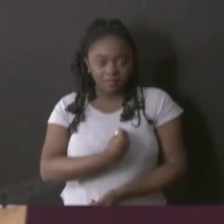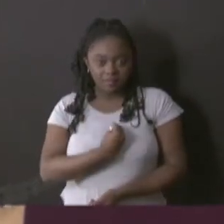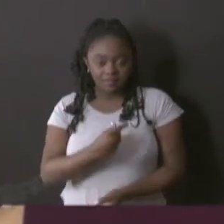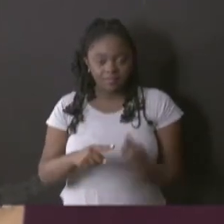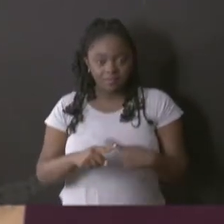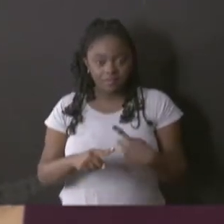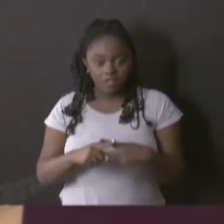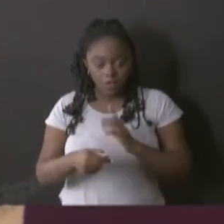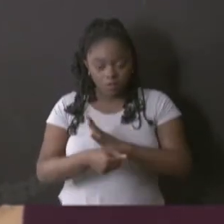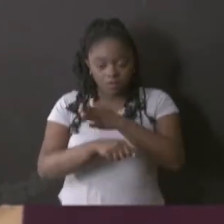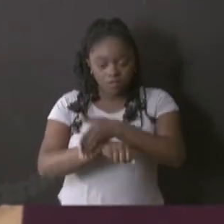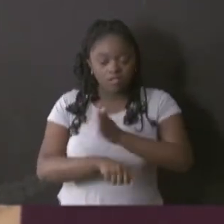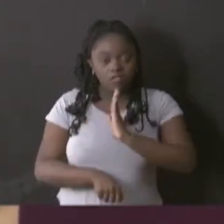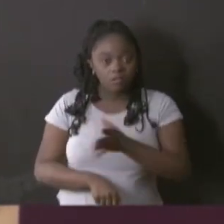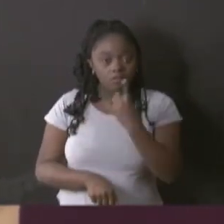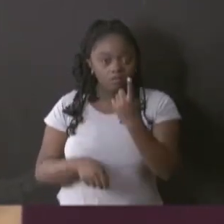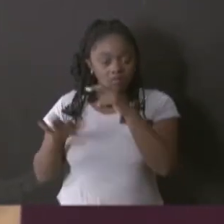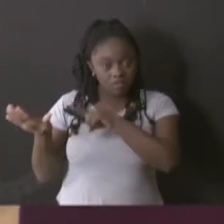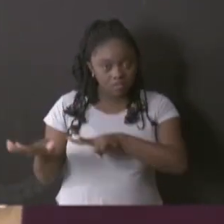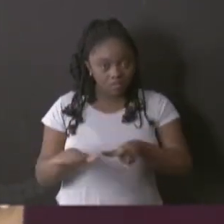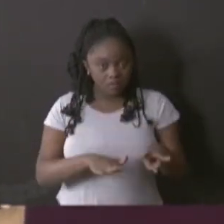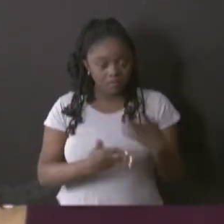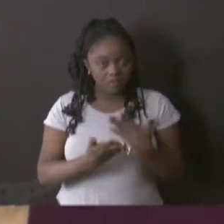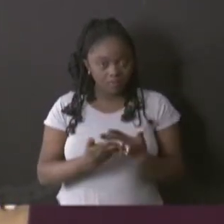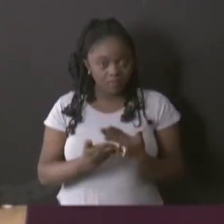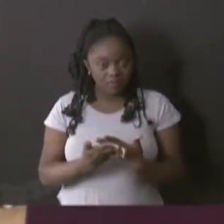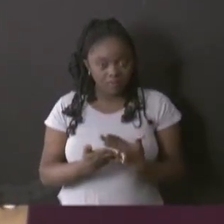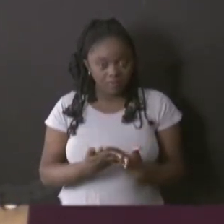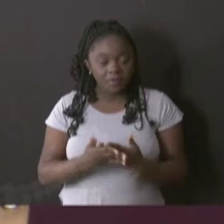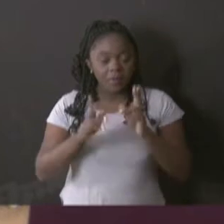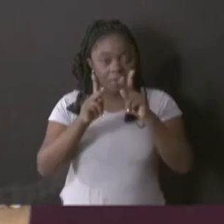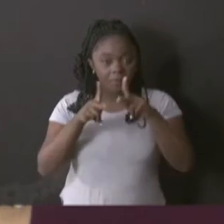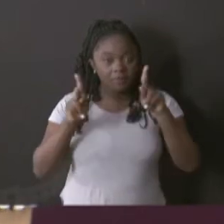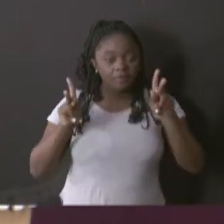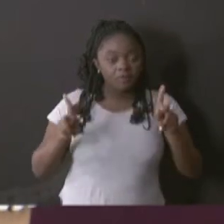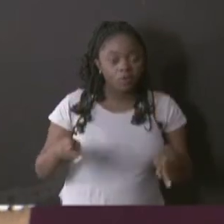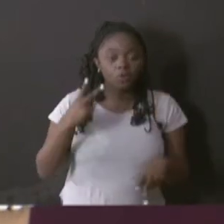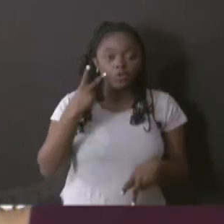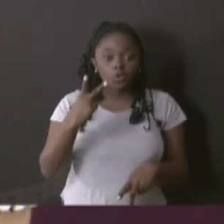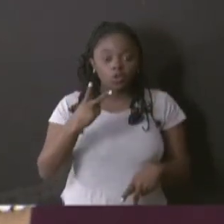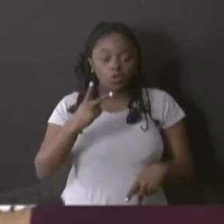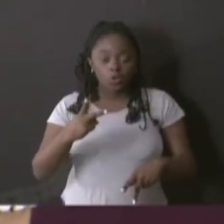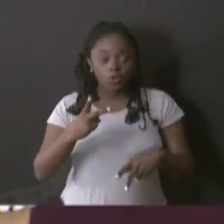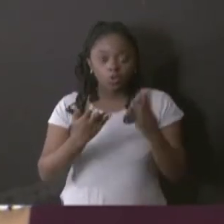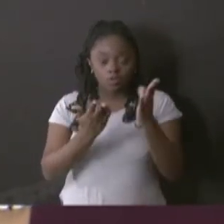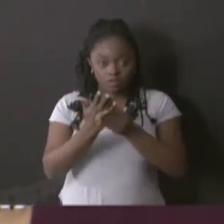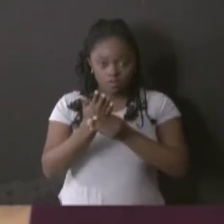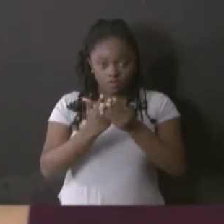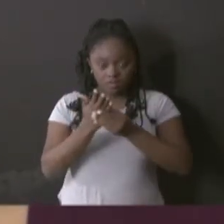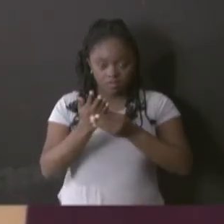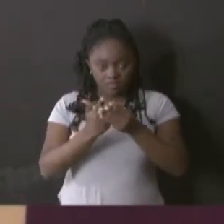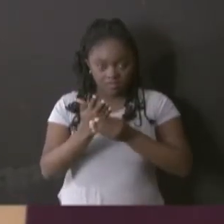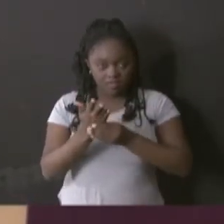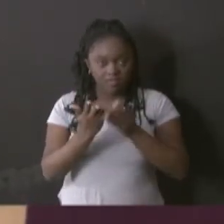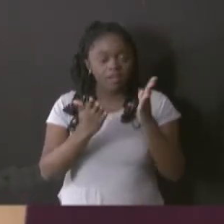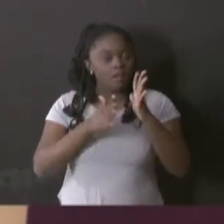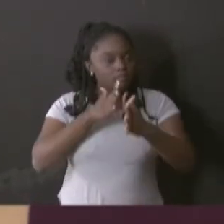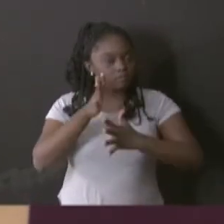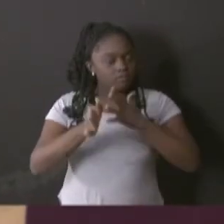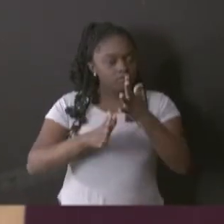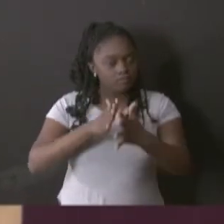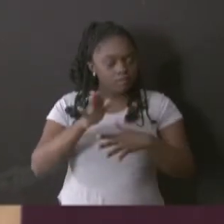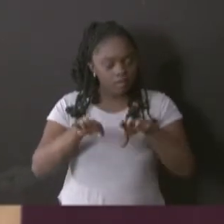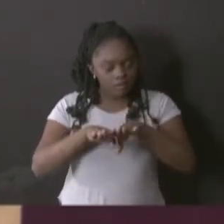uma semana de aula mais ou menos, a professora tinha dois livros de Libras sobre a mesa e a